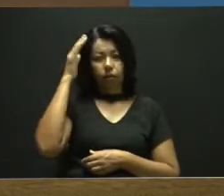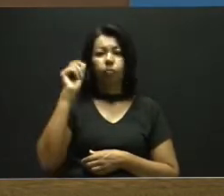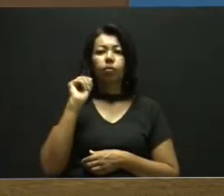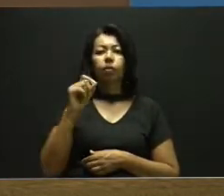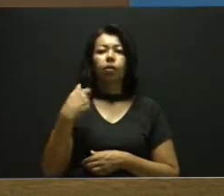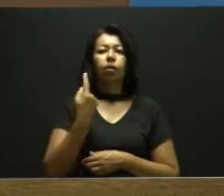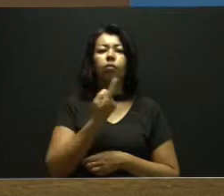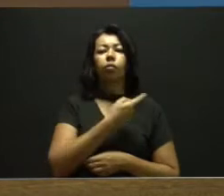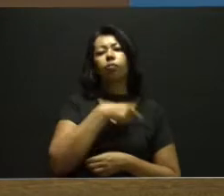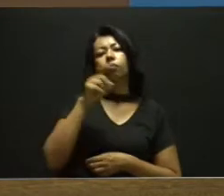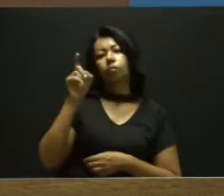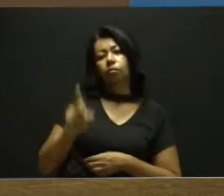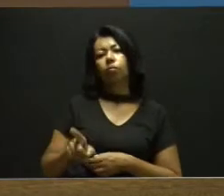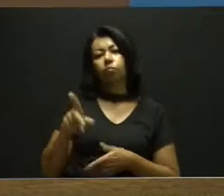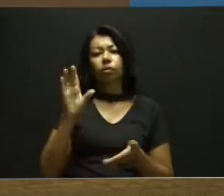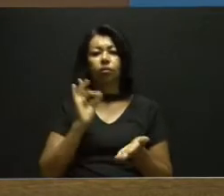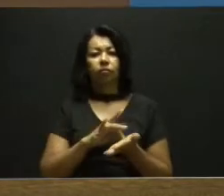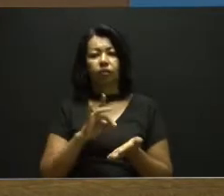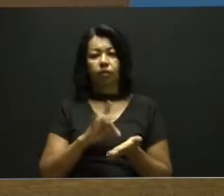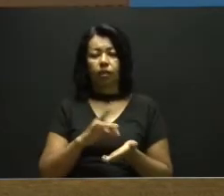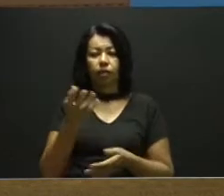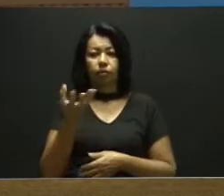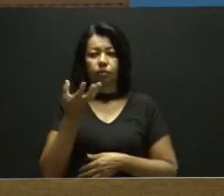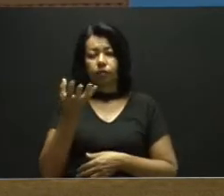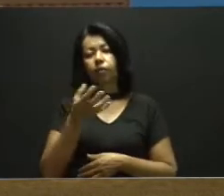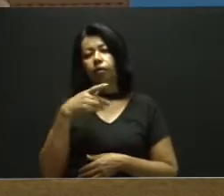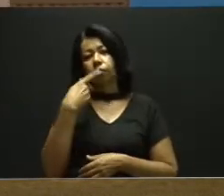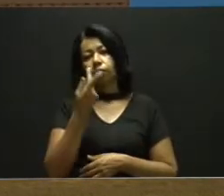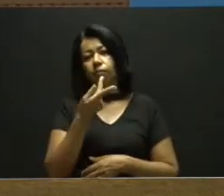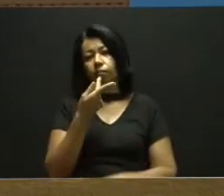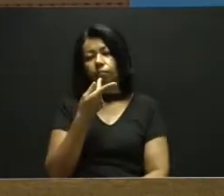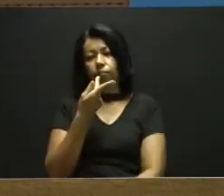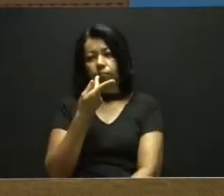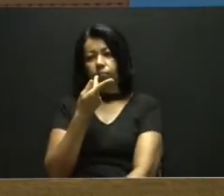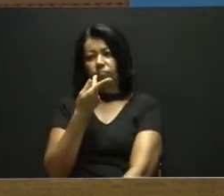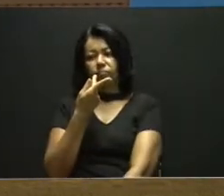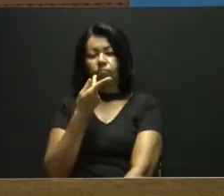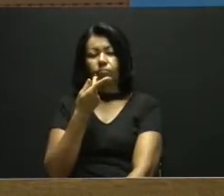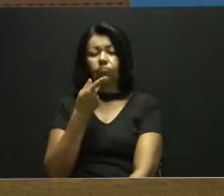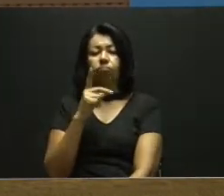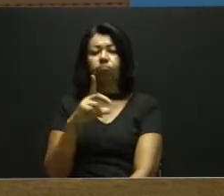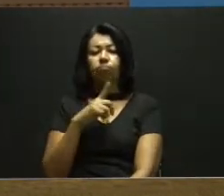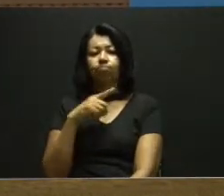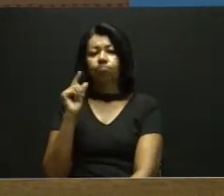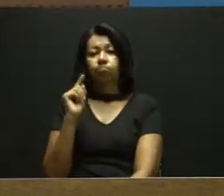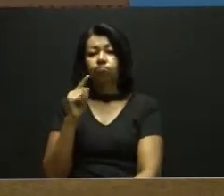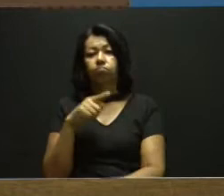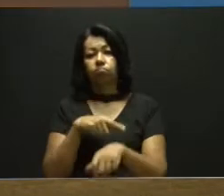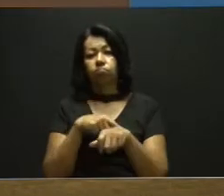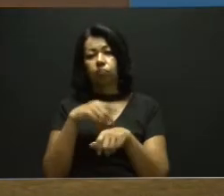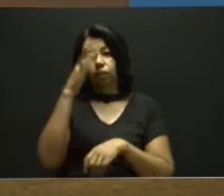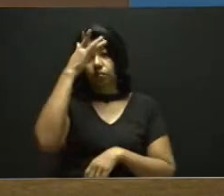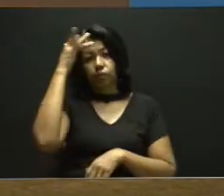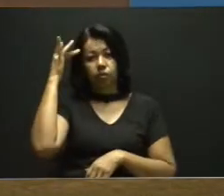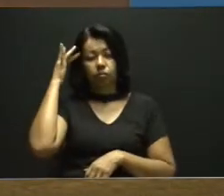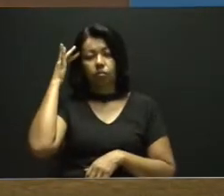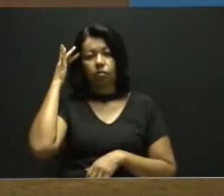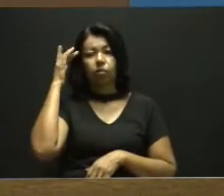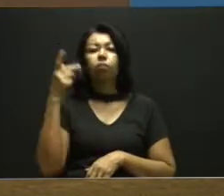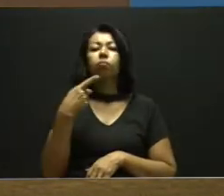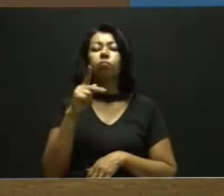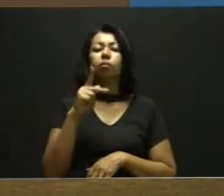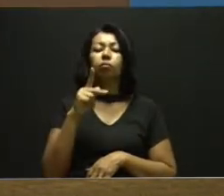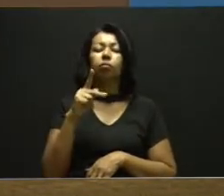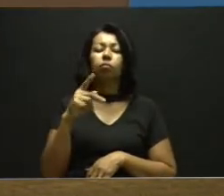nós quero dedicar um tempo as pessoas que através de